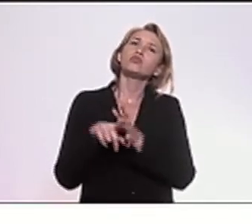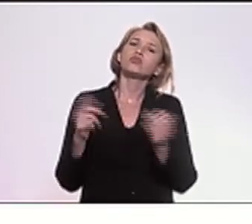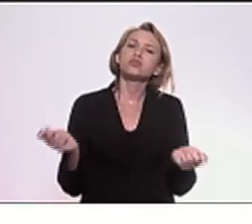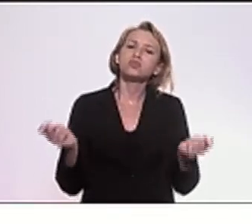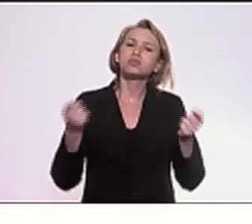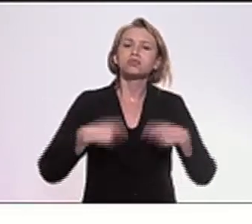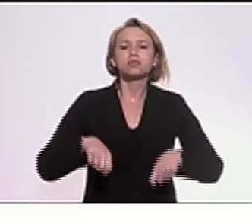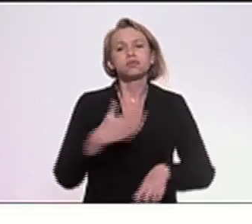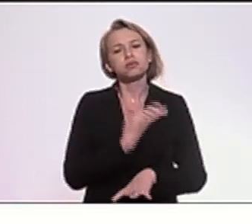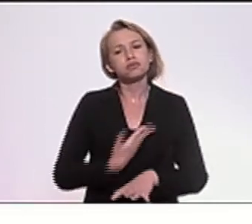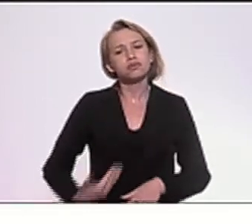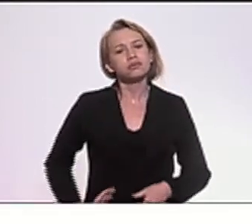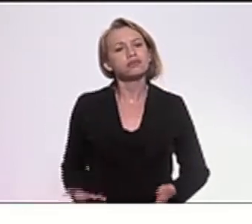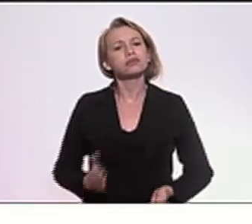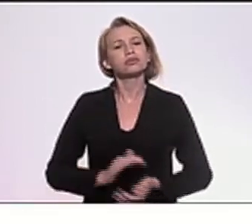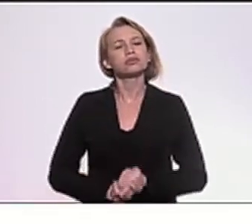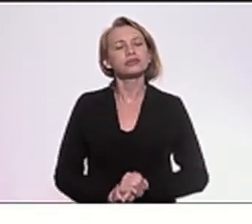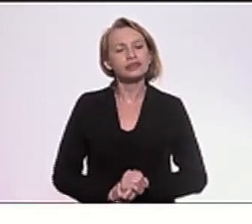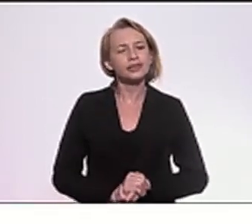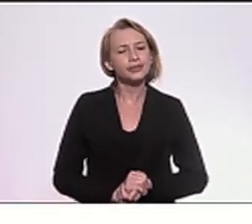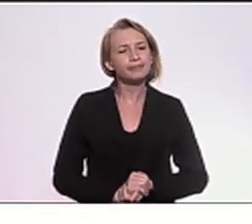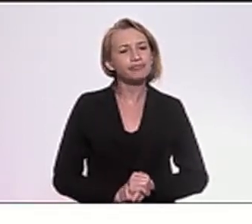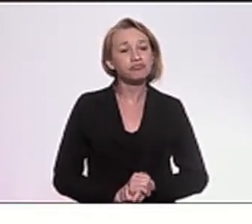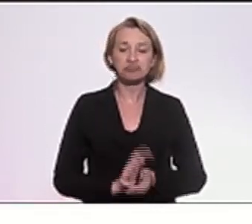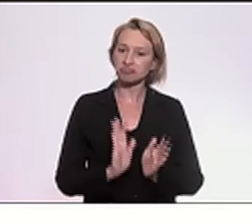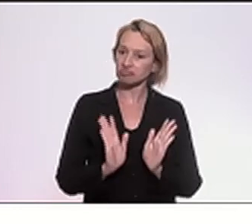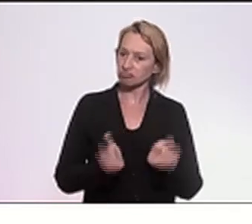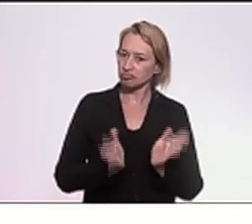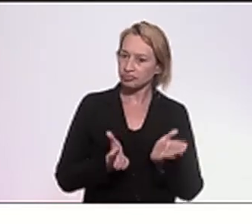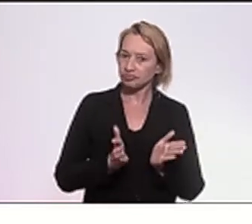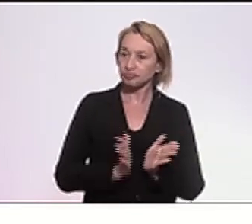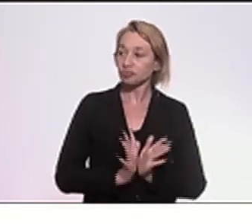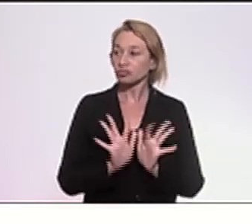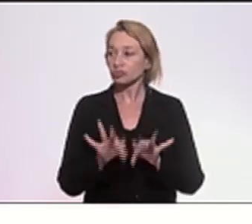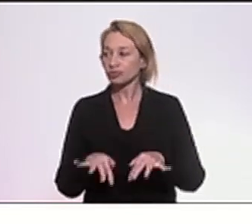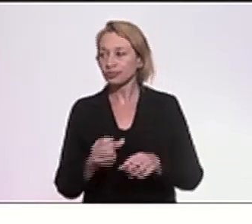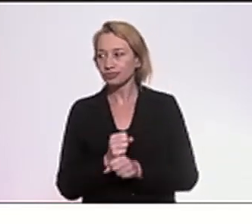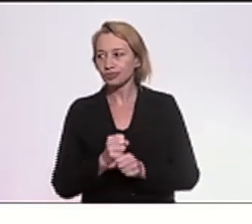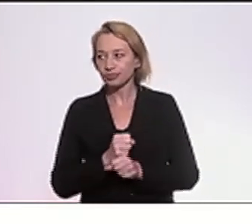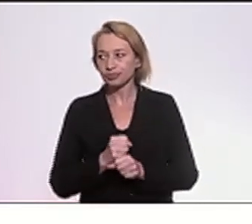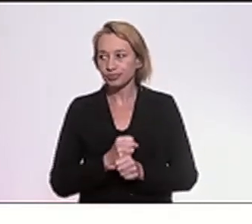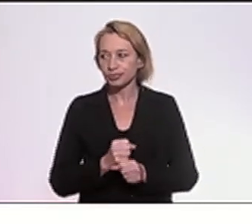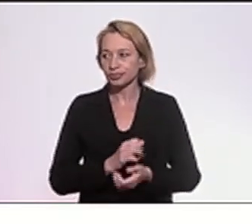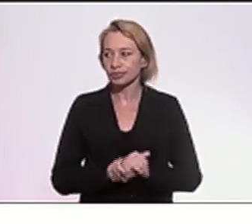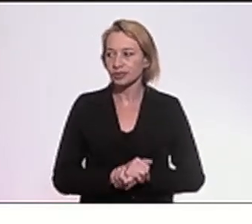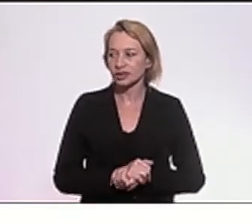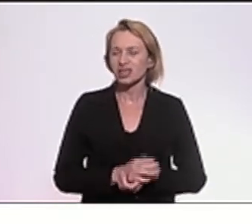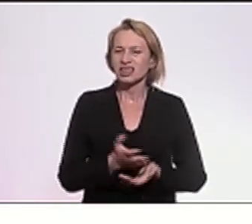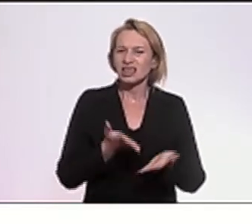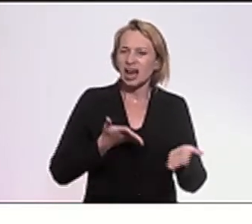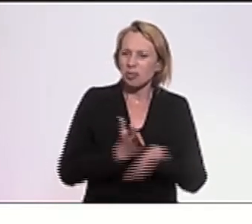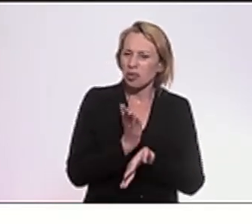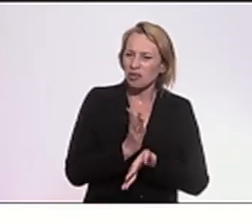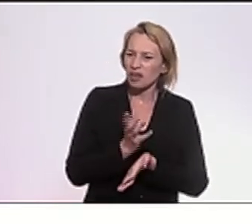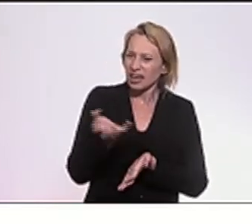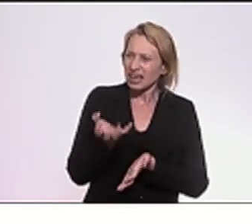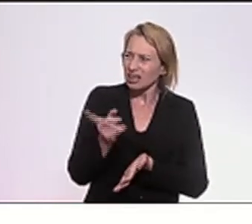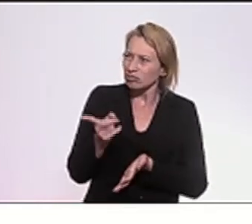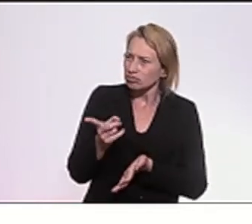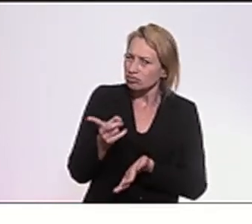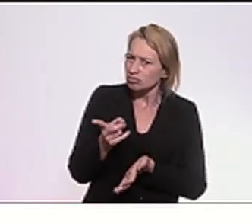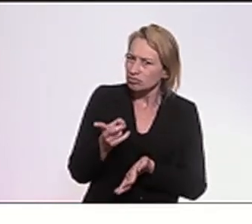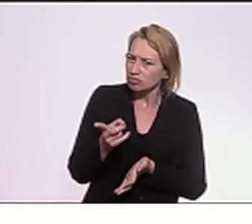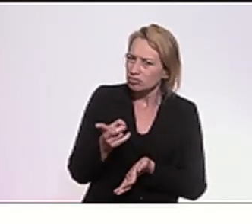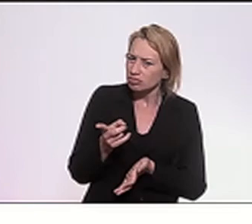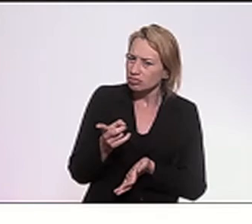governo. Da competência. E logo agora, no fim de ano, querendo aprovar isso, no